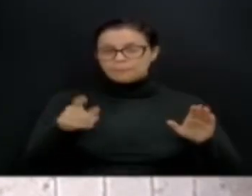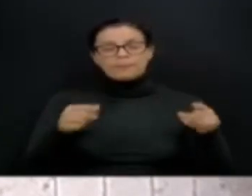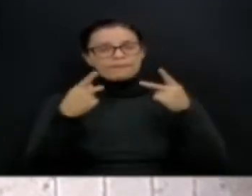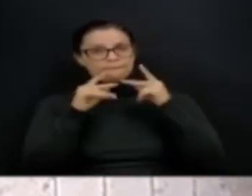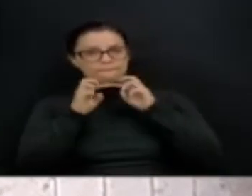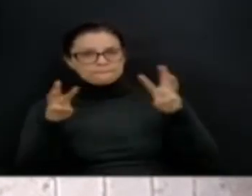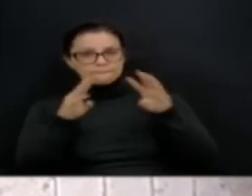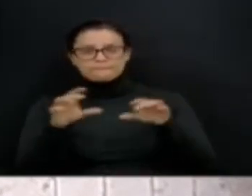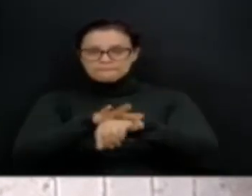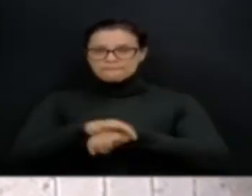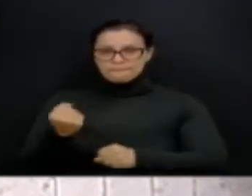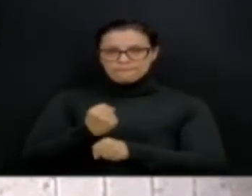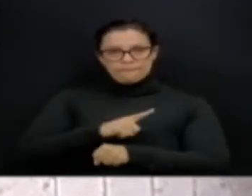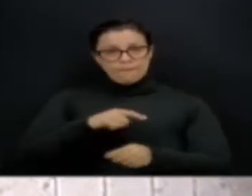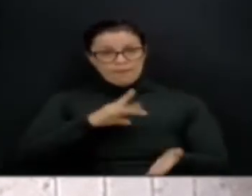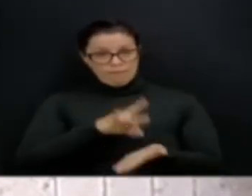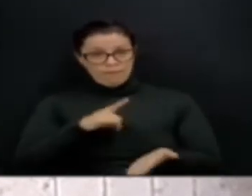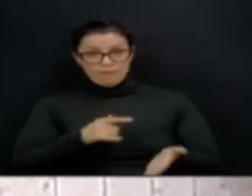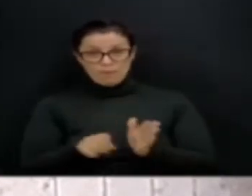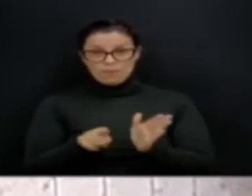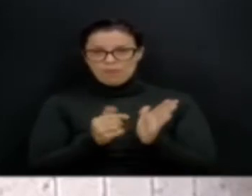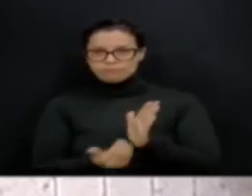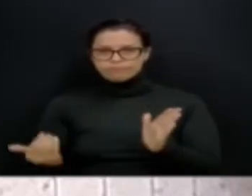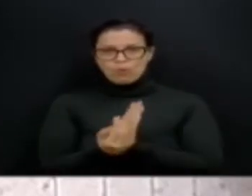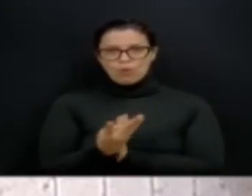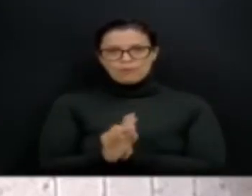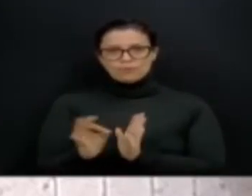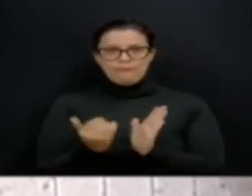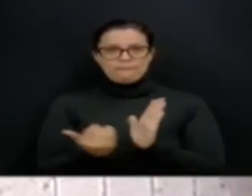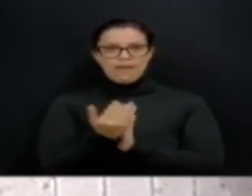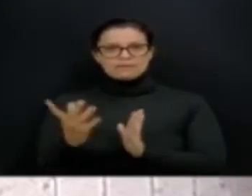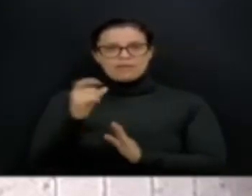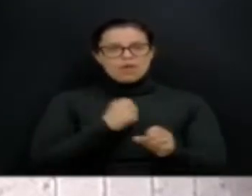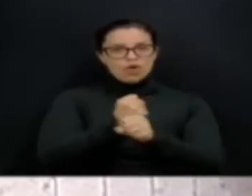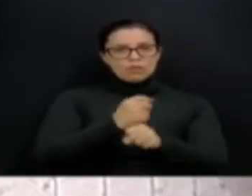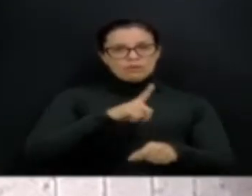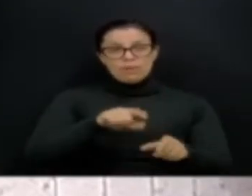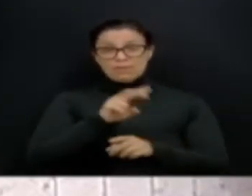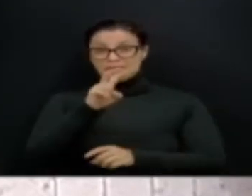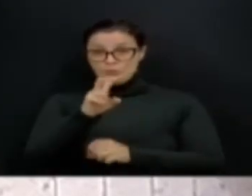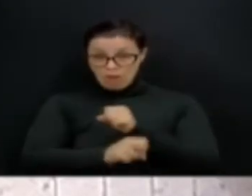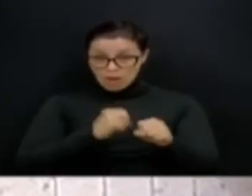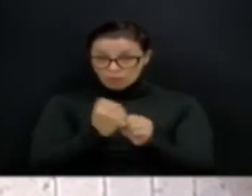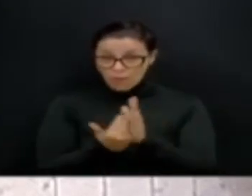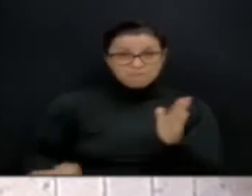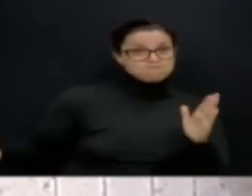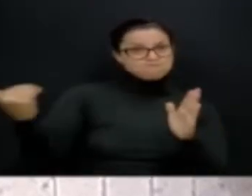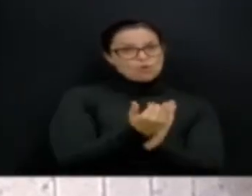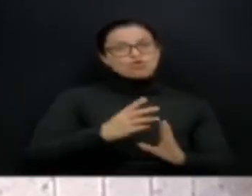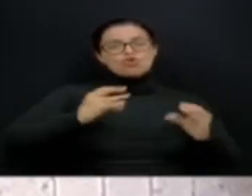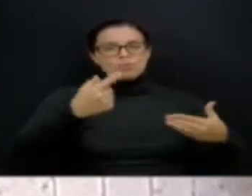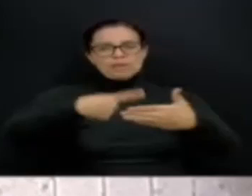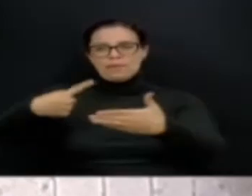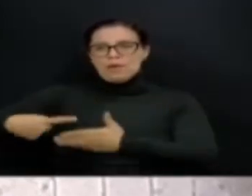era garantia de obras. A realidade é um degrau tarifário de 40%. depois do 5º ano, teremos em todas